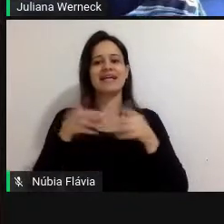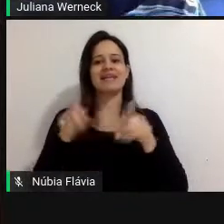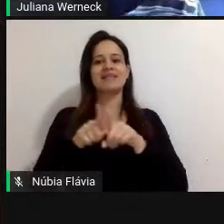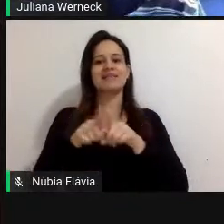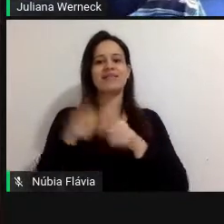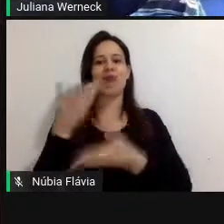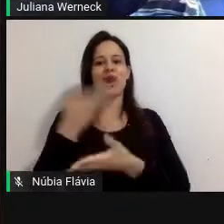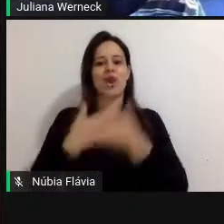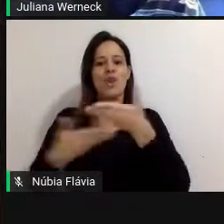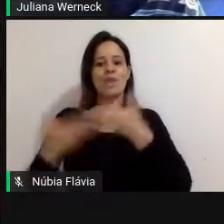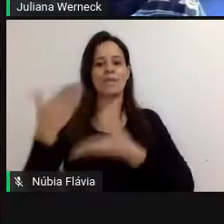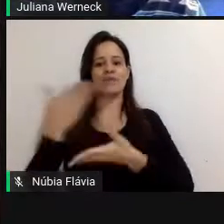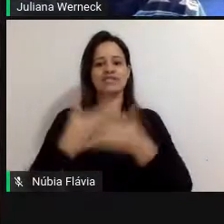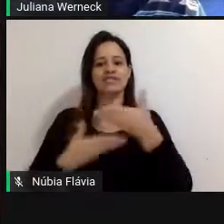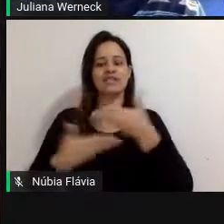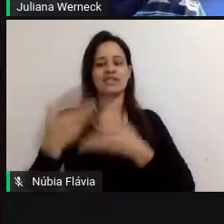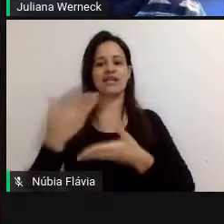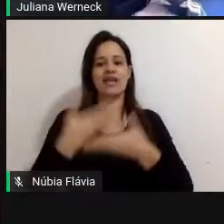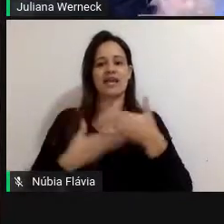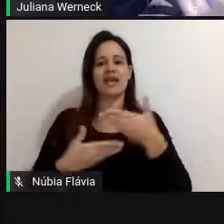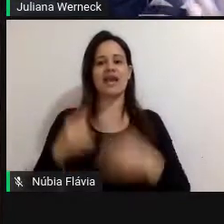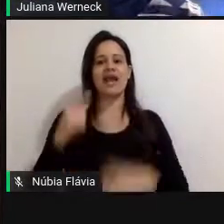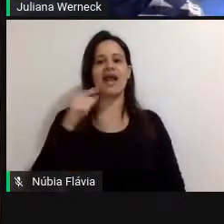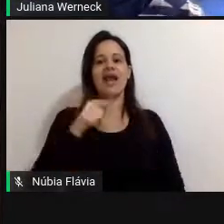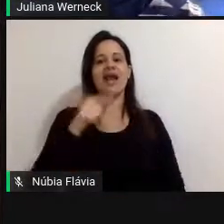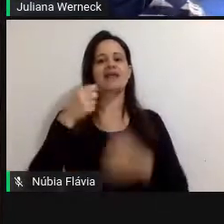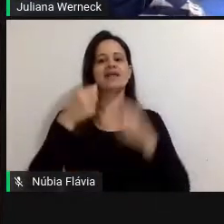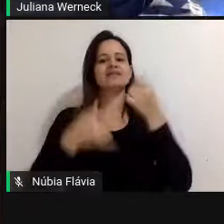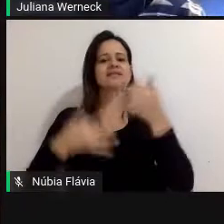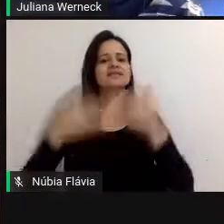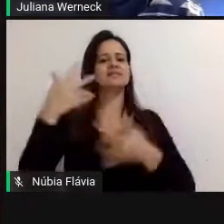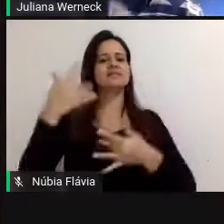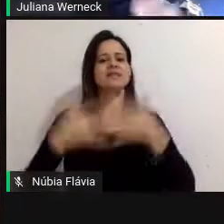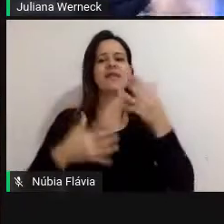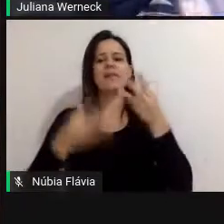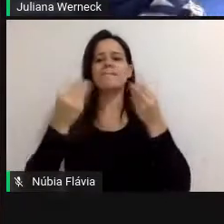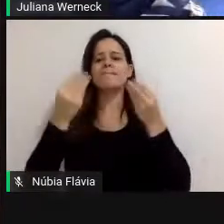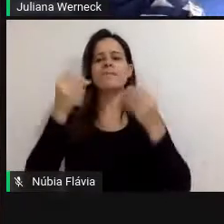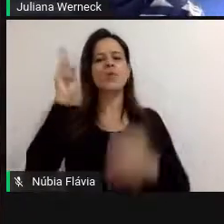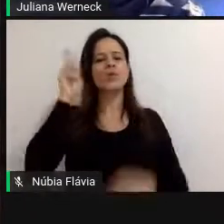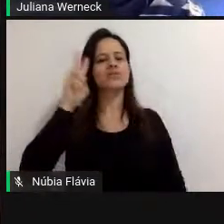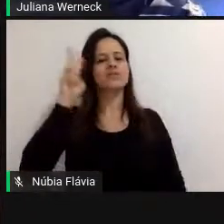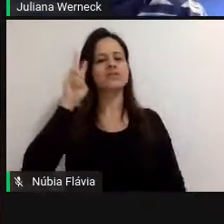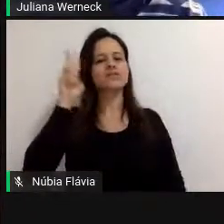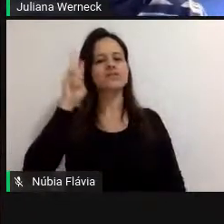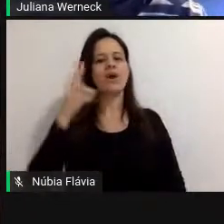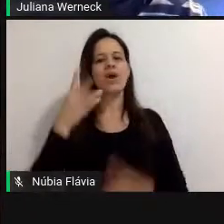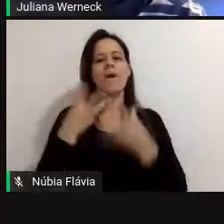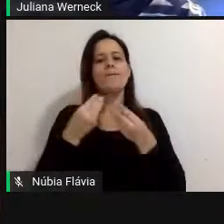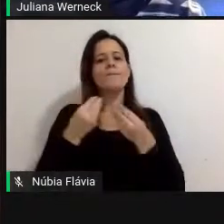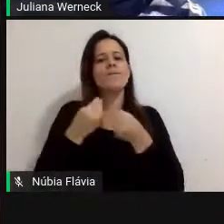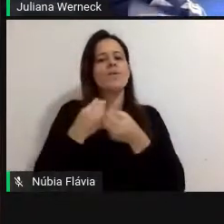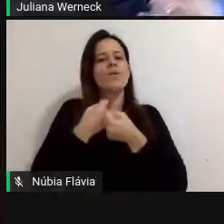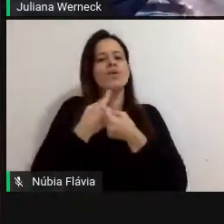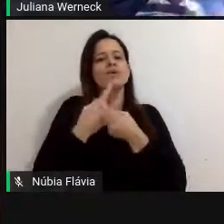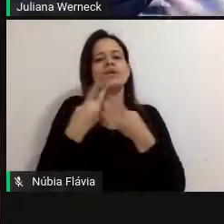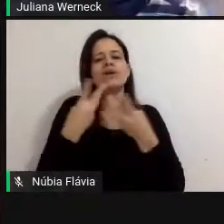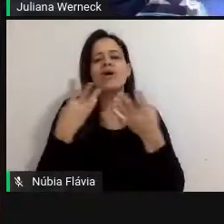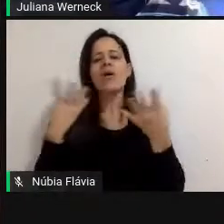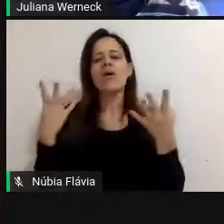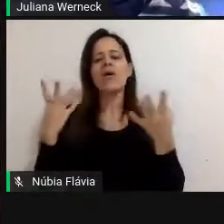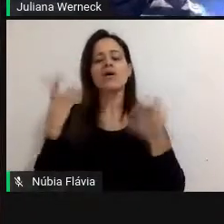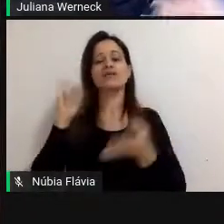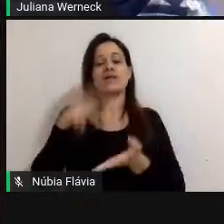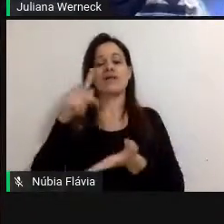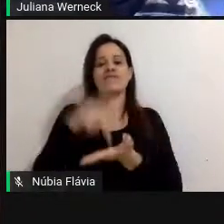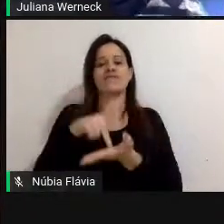gente. E ela vai aqui então contar muitas histórias e vai falar muitas coisas que são essa verdade